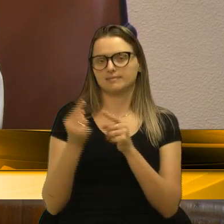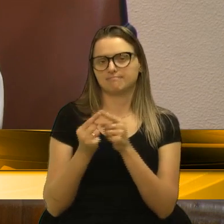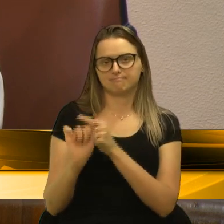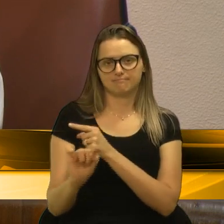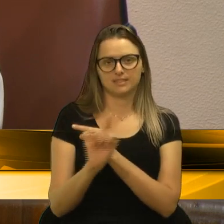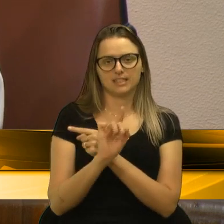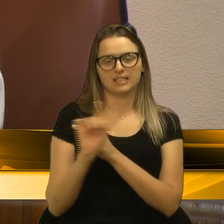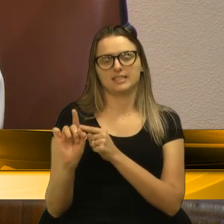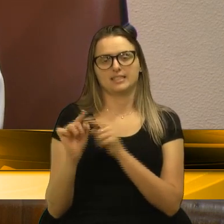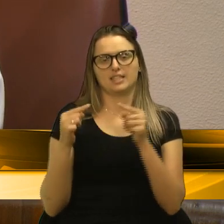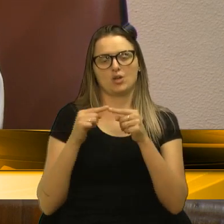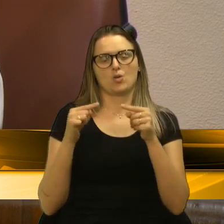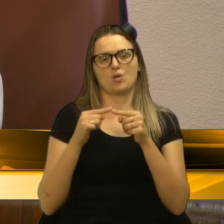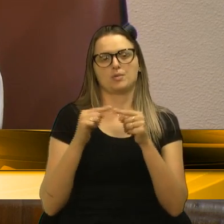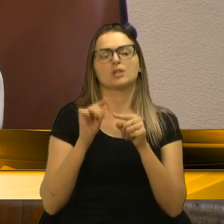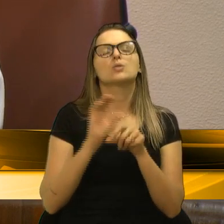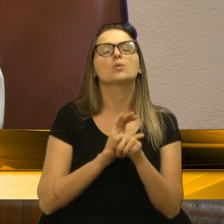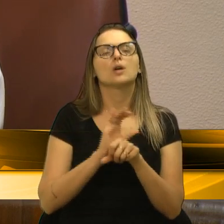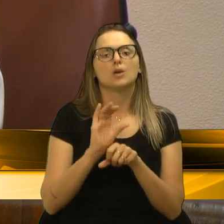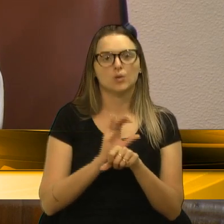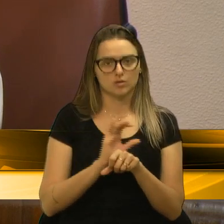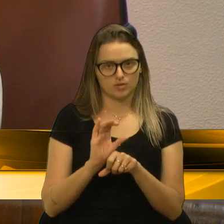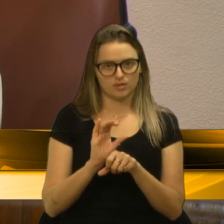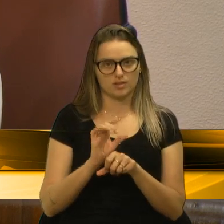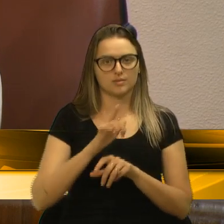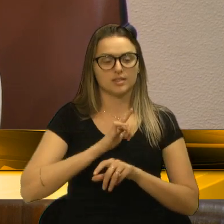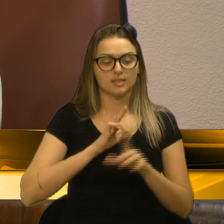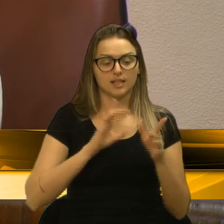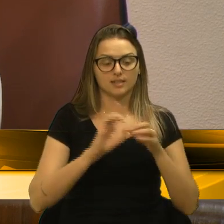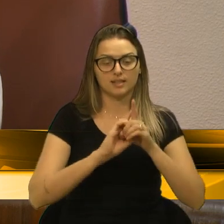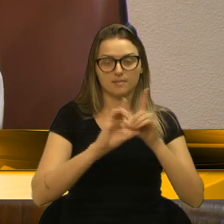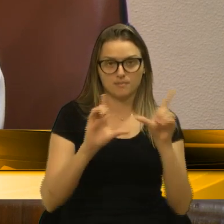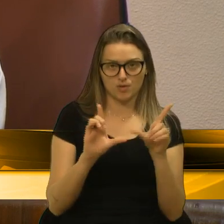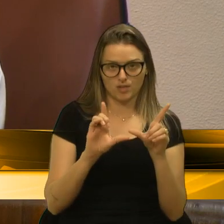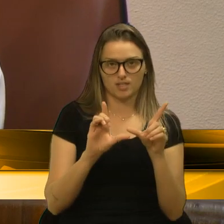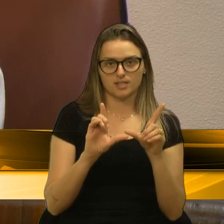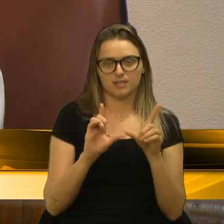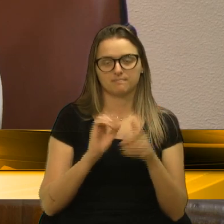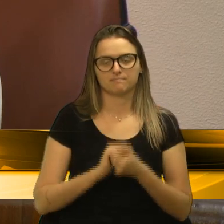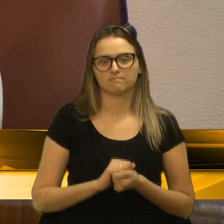os ditames constitucionais democráticos